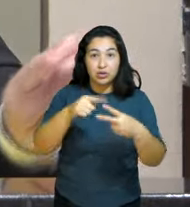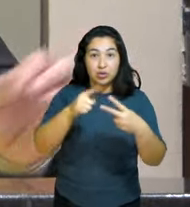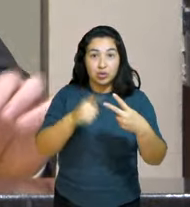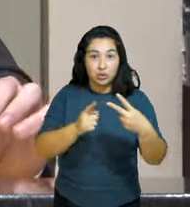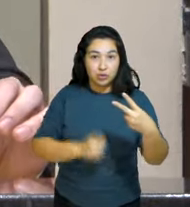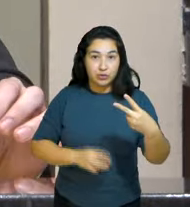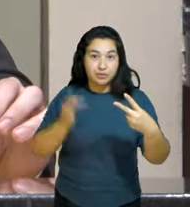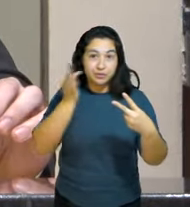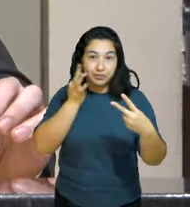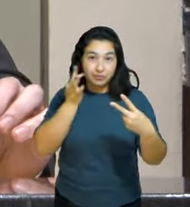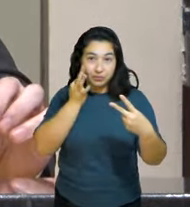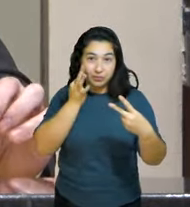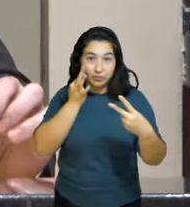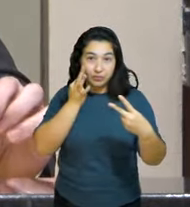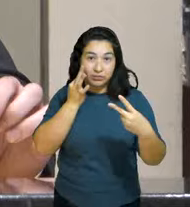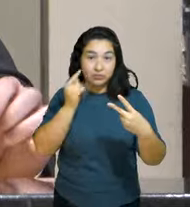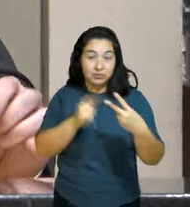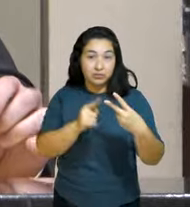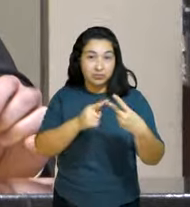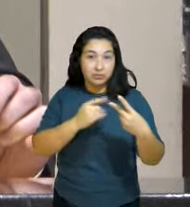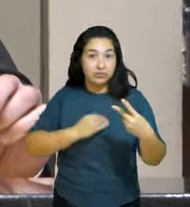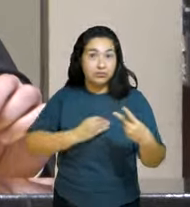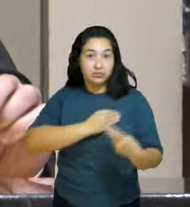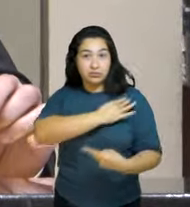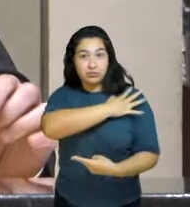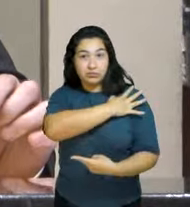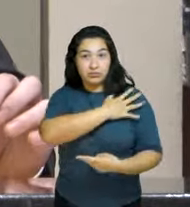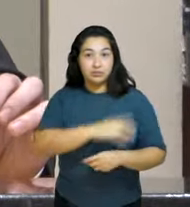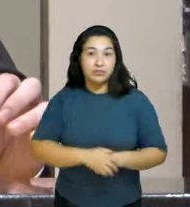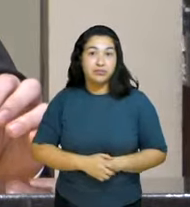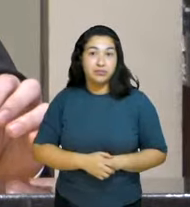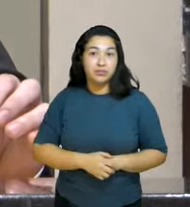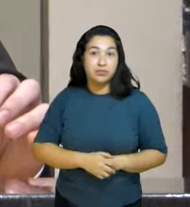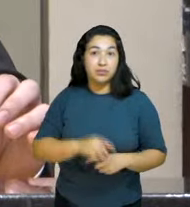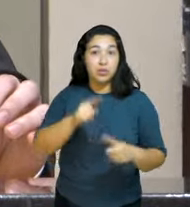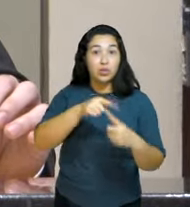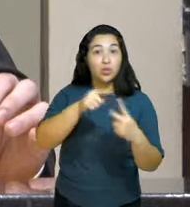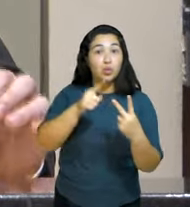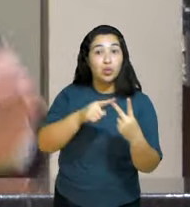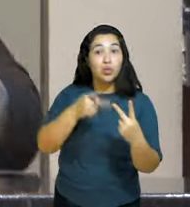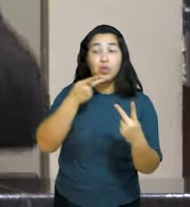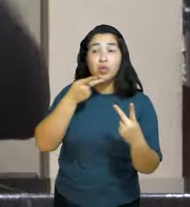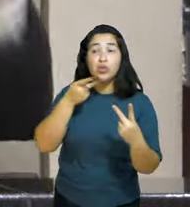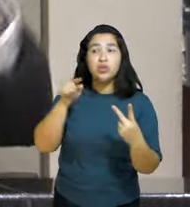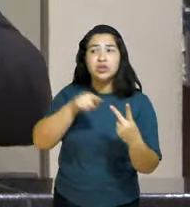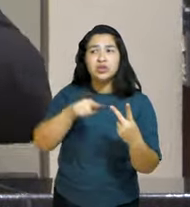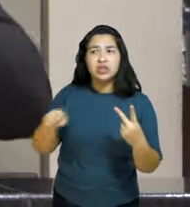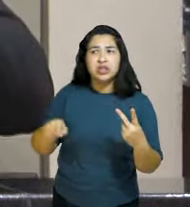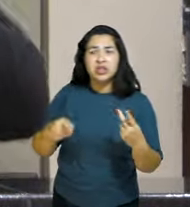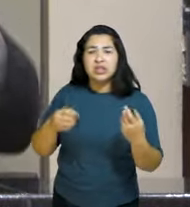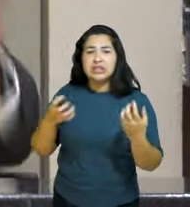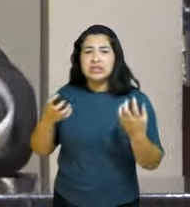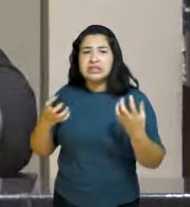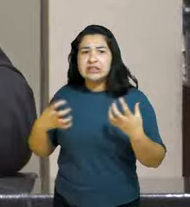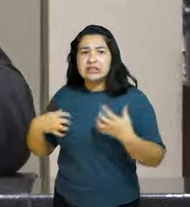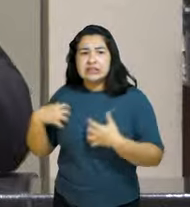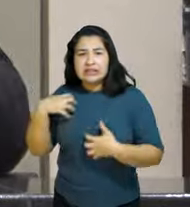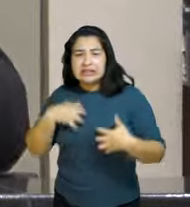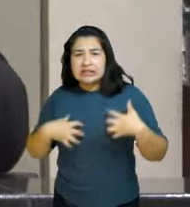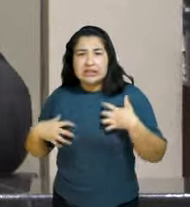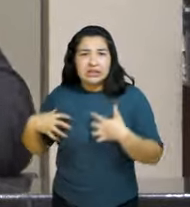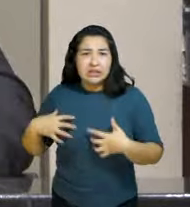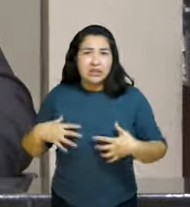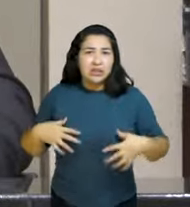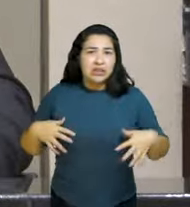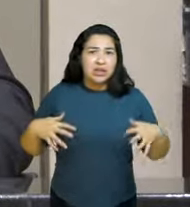Fernando Crelli e deputado Napoleão Bernardes. Os dois deputados foram colocados em xeque no calor, né, na emoção, talvez,